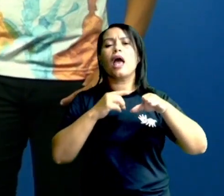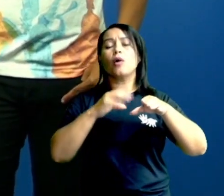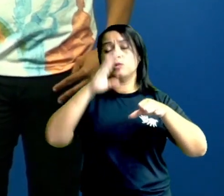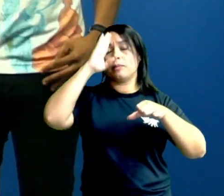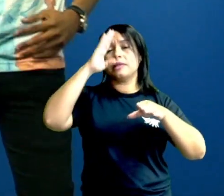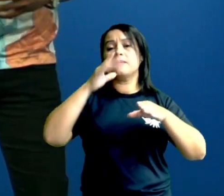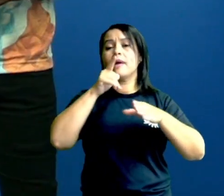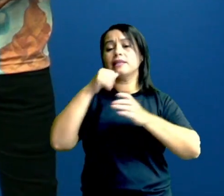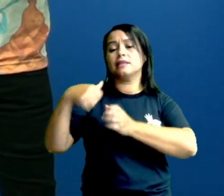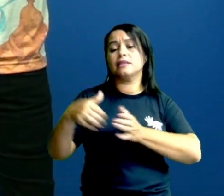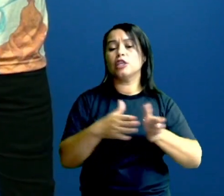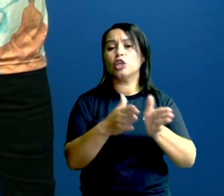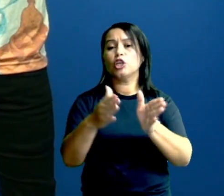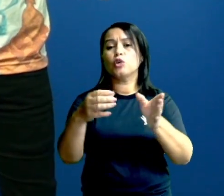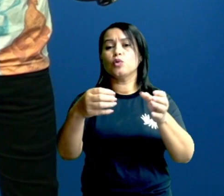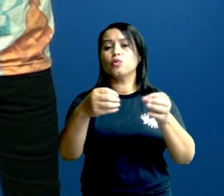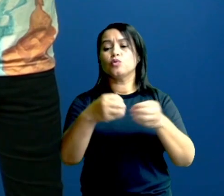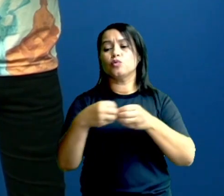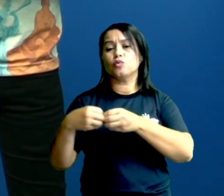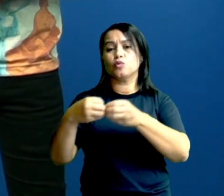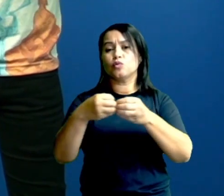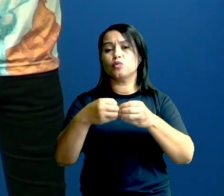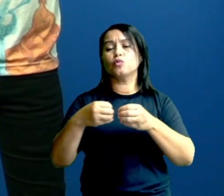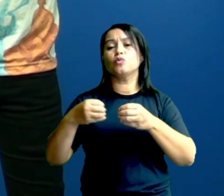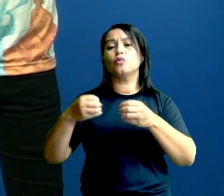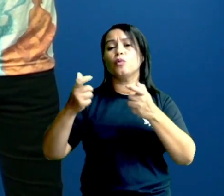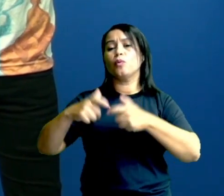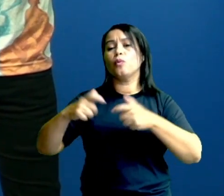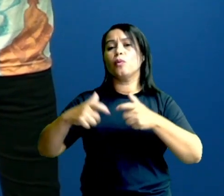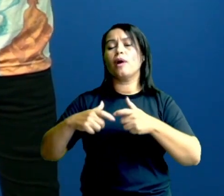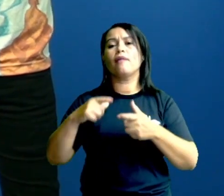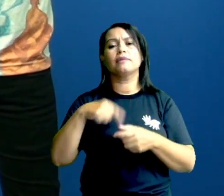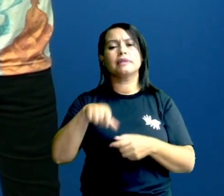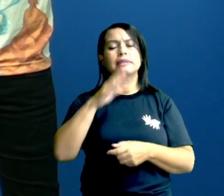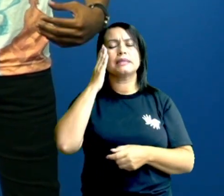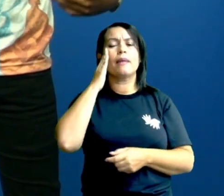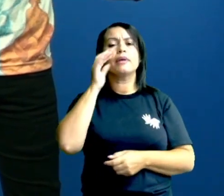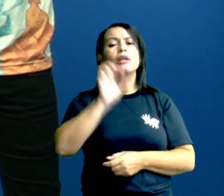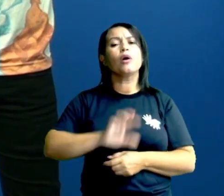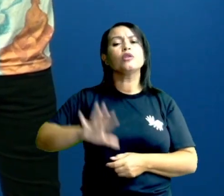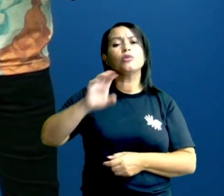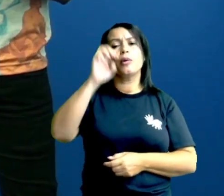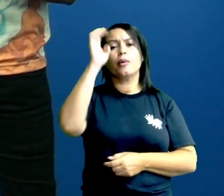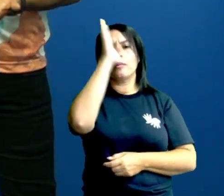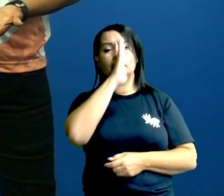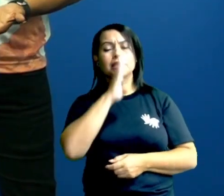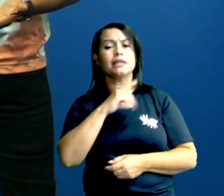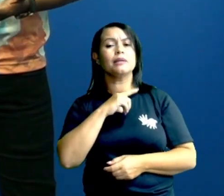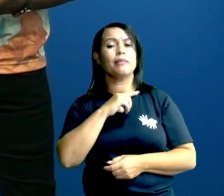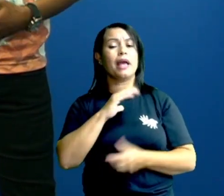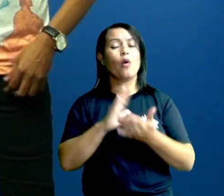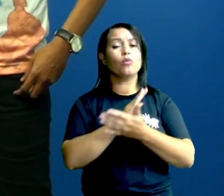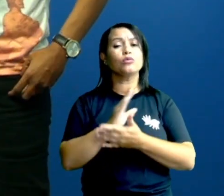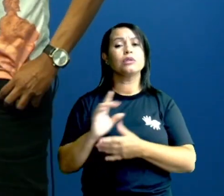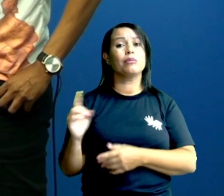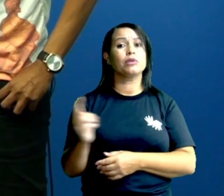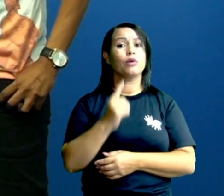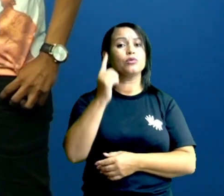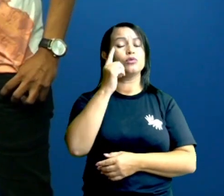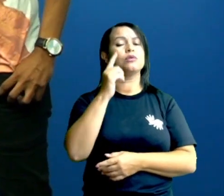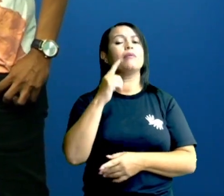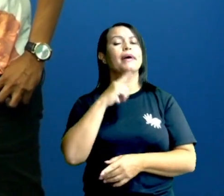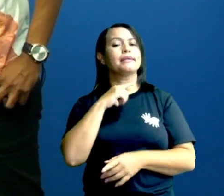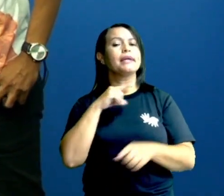principais rios da região a rádio modo geral a gente sabe que o território brasileiro não apresenta relevo estão elevados em termos de altitude Tá